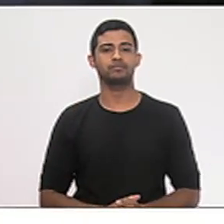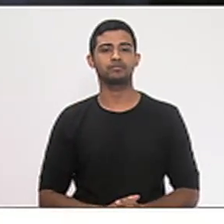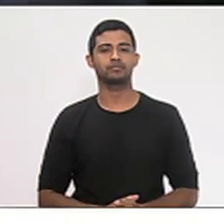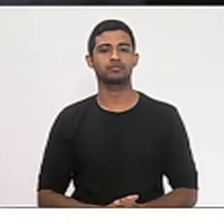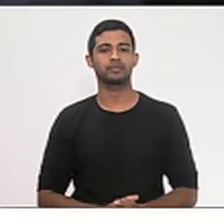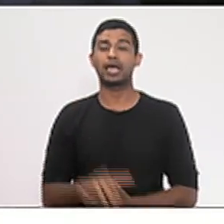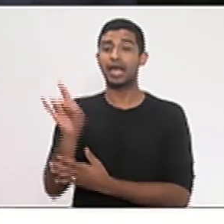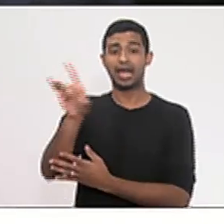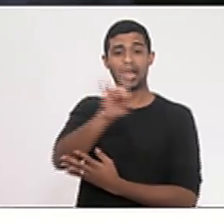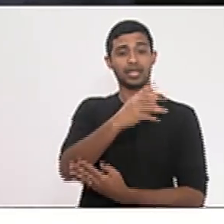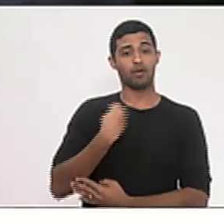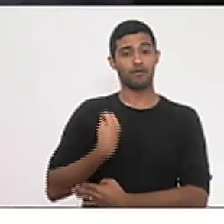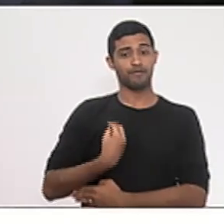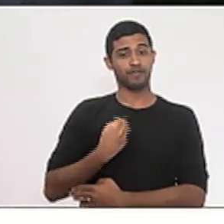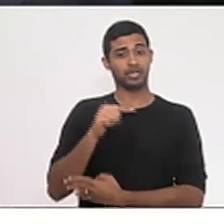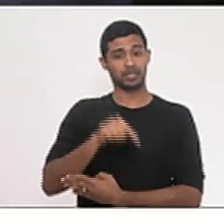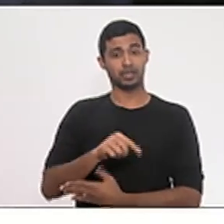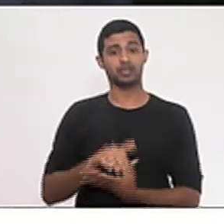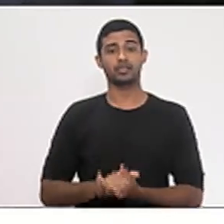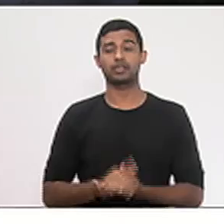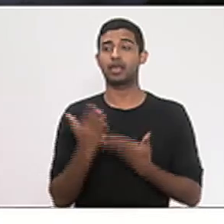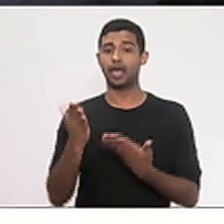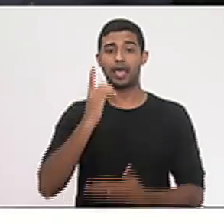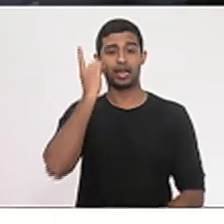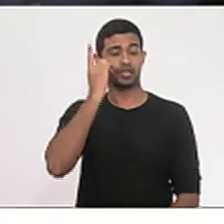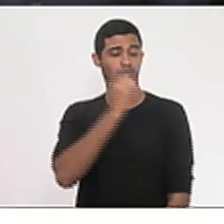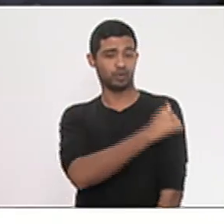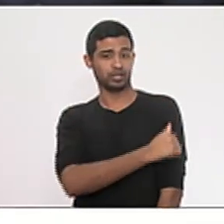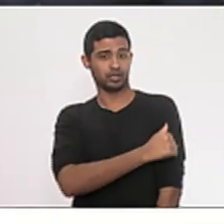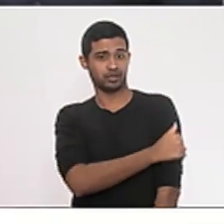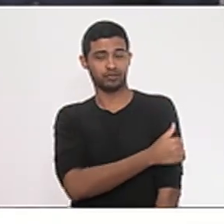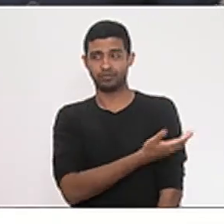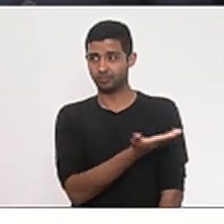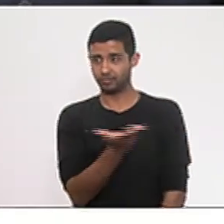Encontra-se presente a nobre deputada enfermeira Rejane.